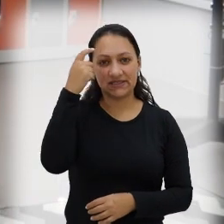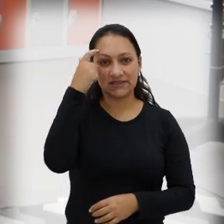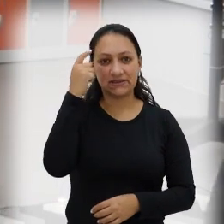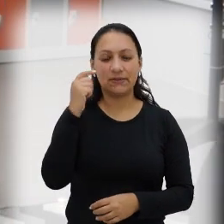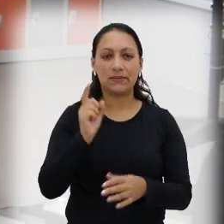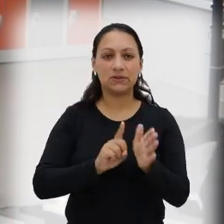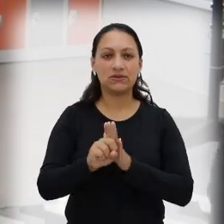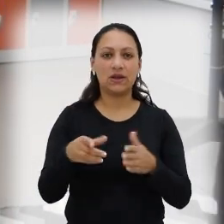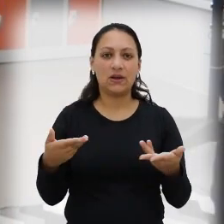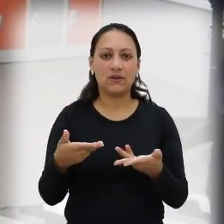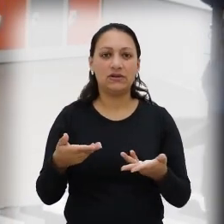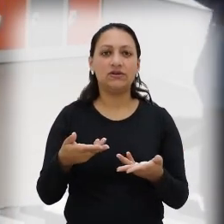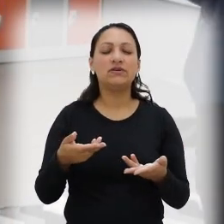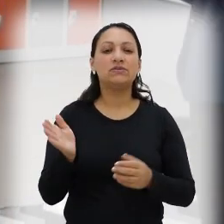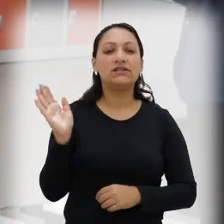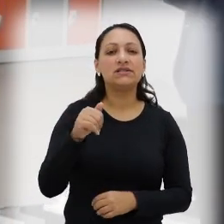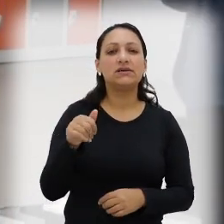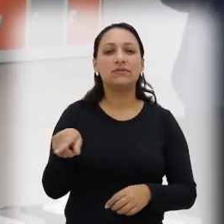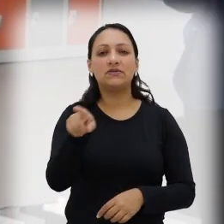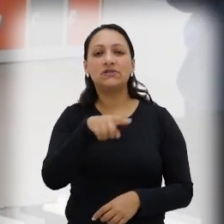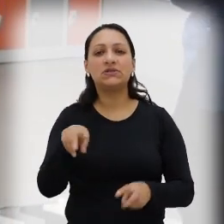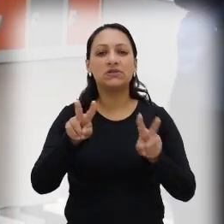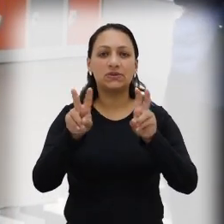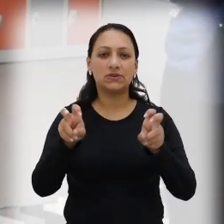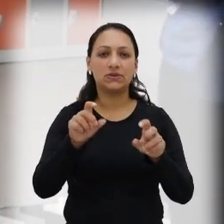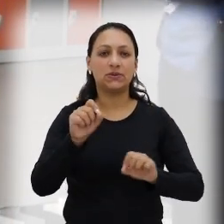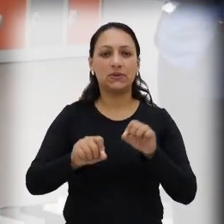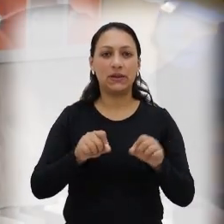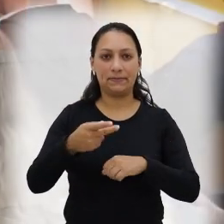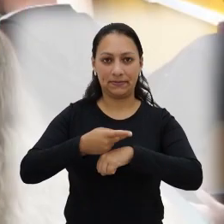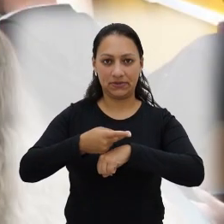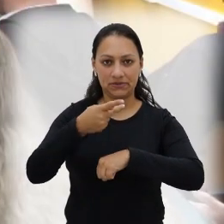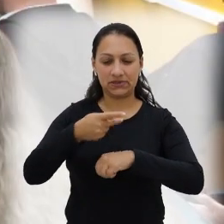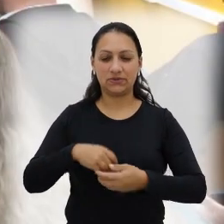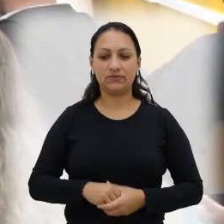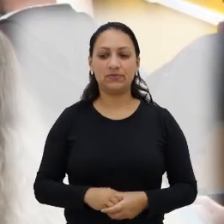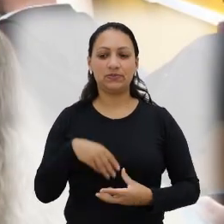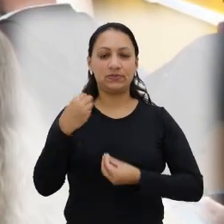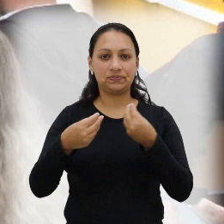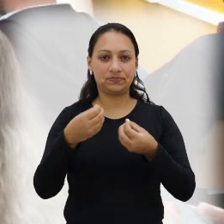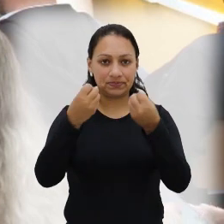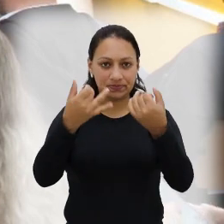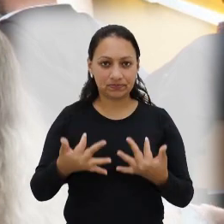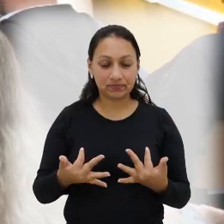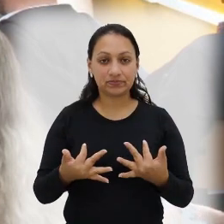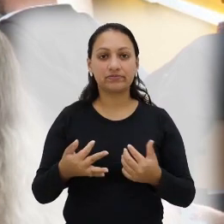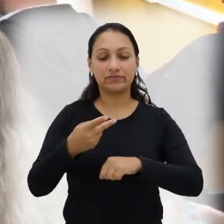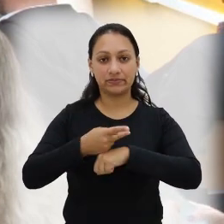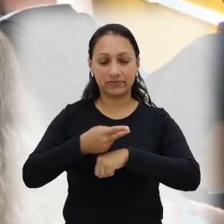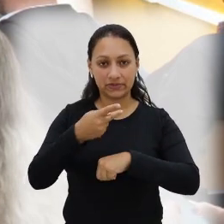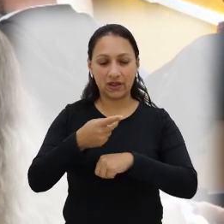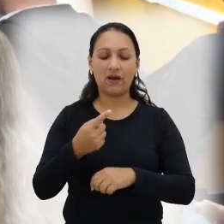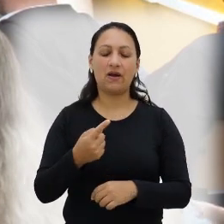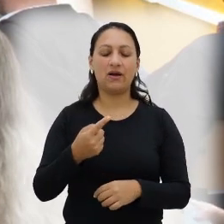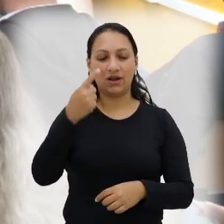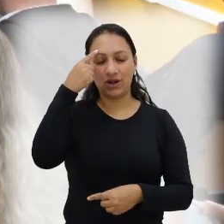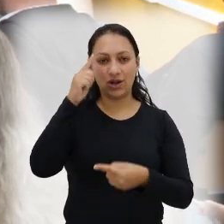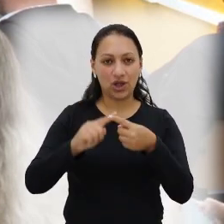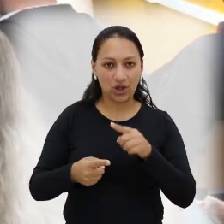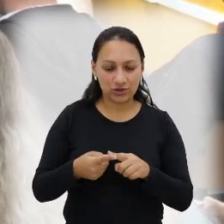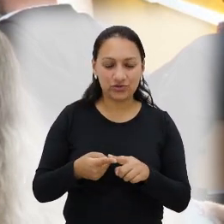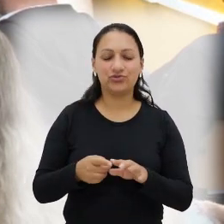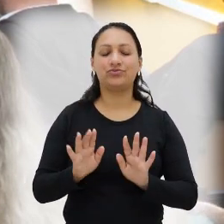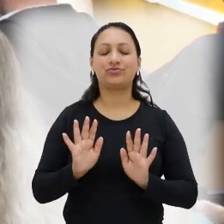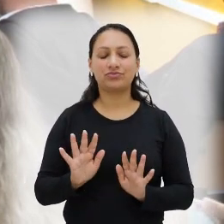perguntas, nós vamos então só trazer para vocês a questão sobre a premiação. Como eu falei, a premiação ela lógico, né?